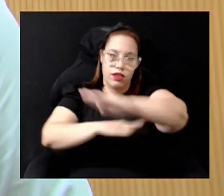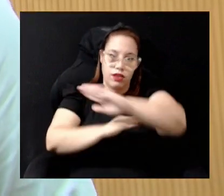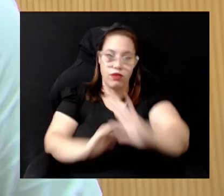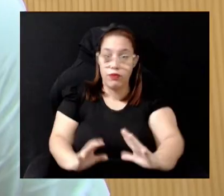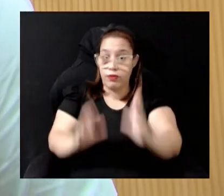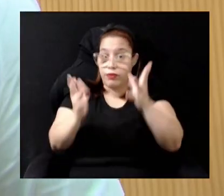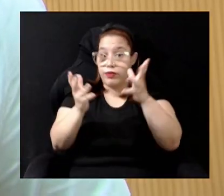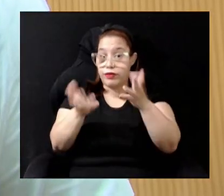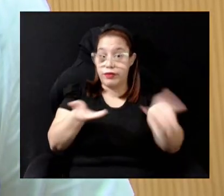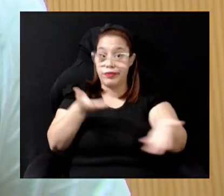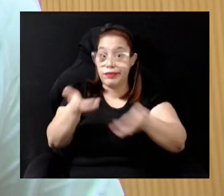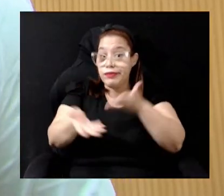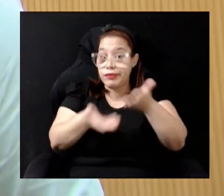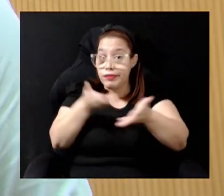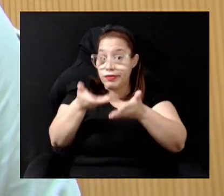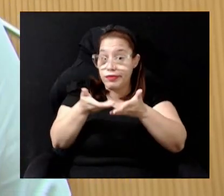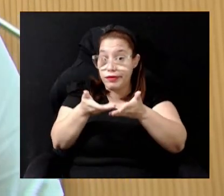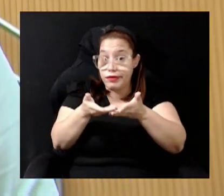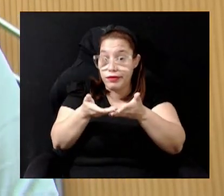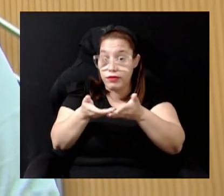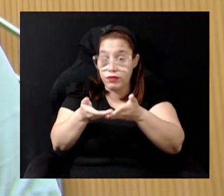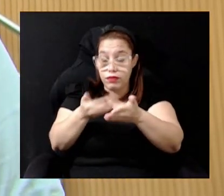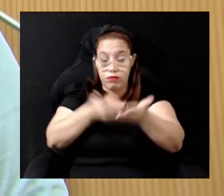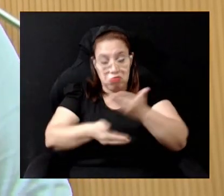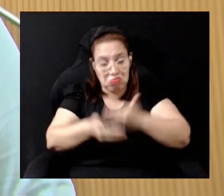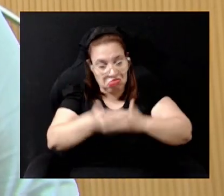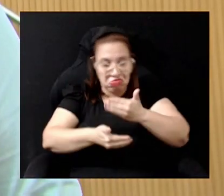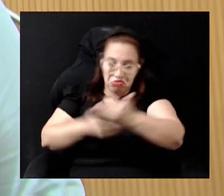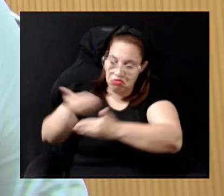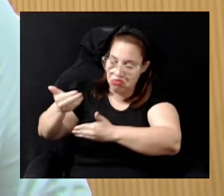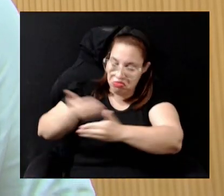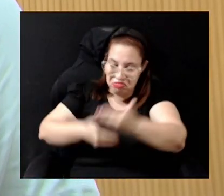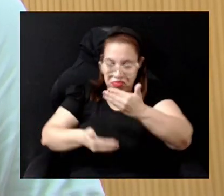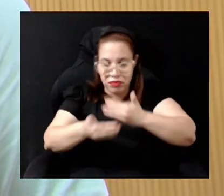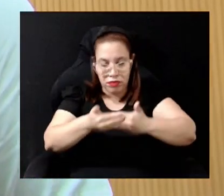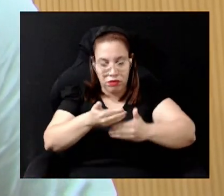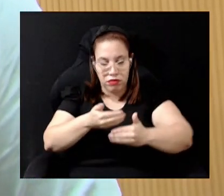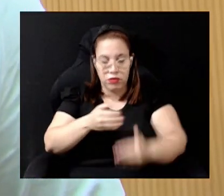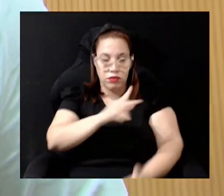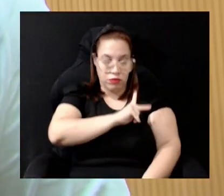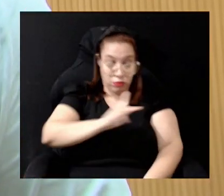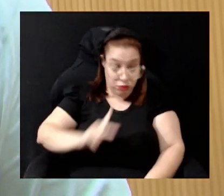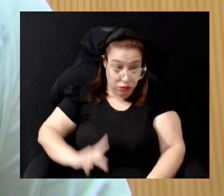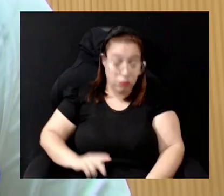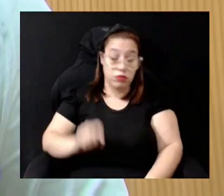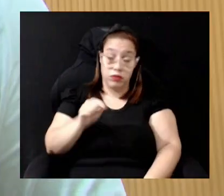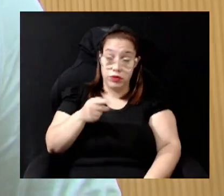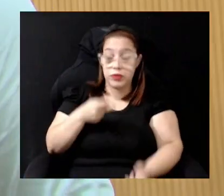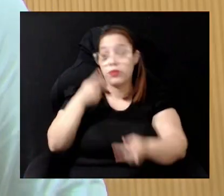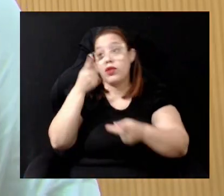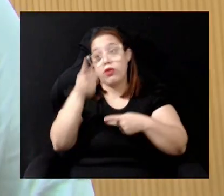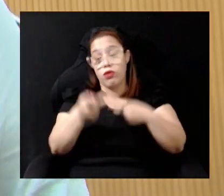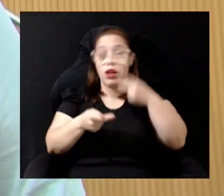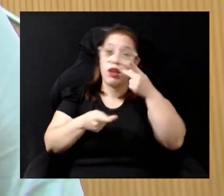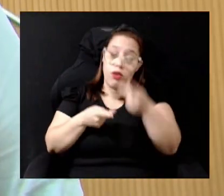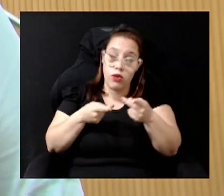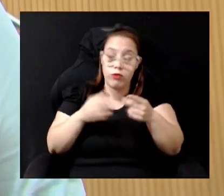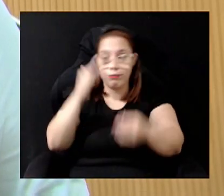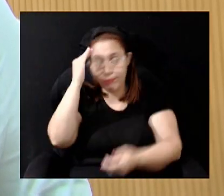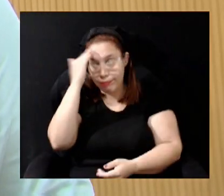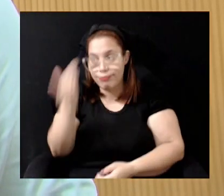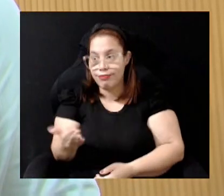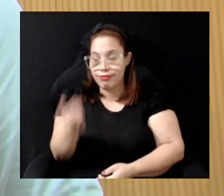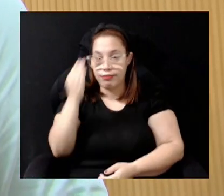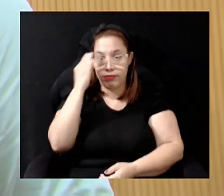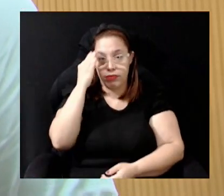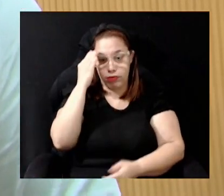realmente uma confraternização entre os servidores da casa, onde o presidente falou algumas palavras aí de agradecimento e o sindicato dos funcionários